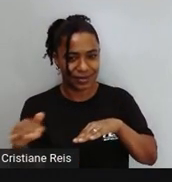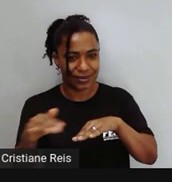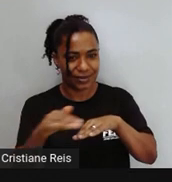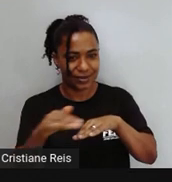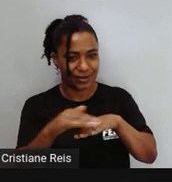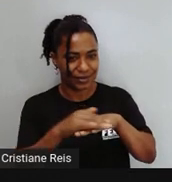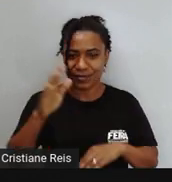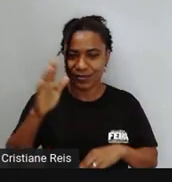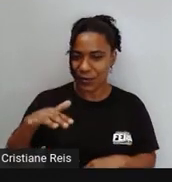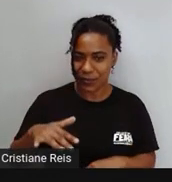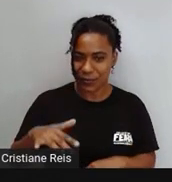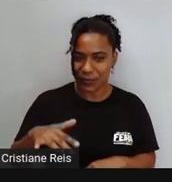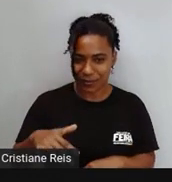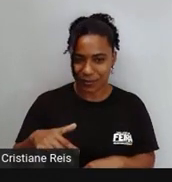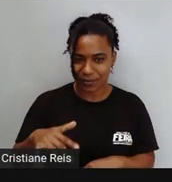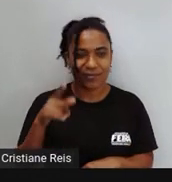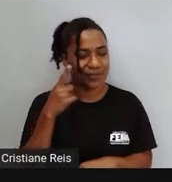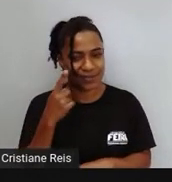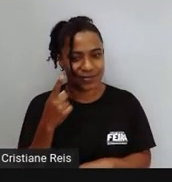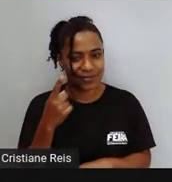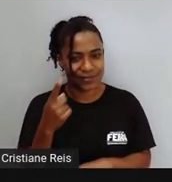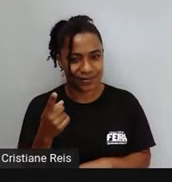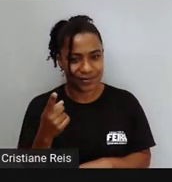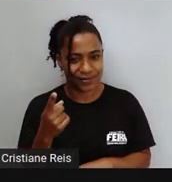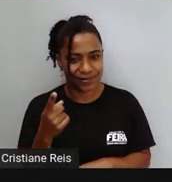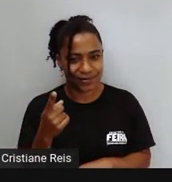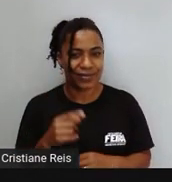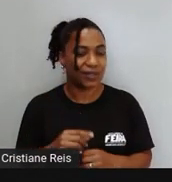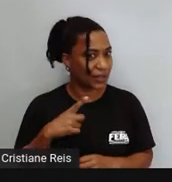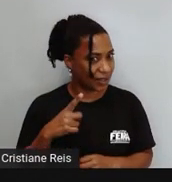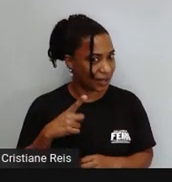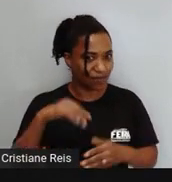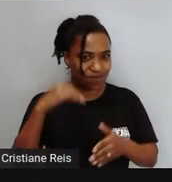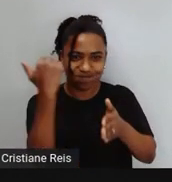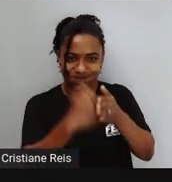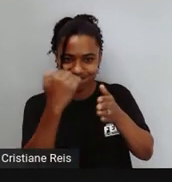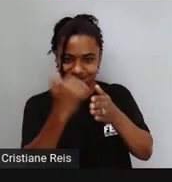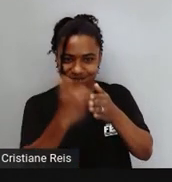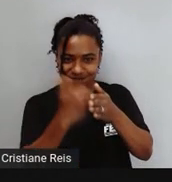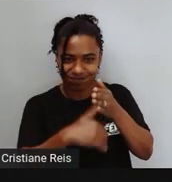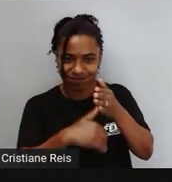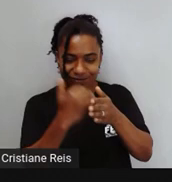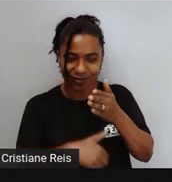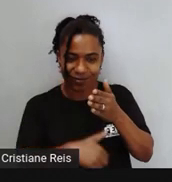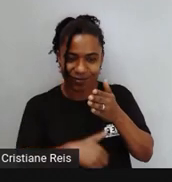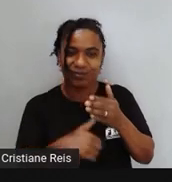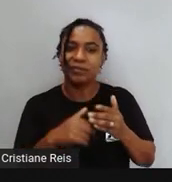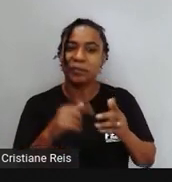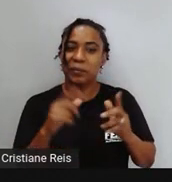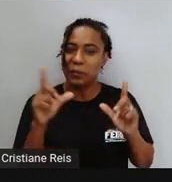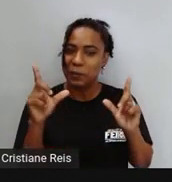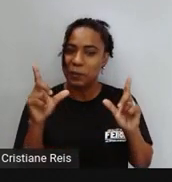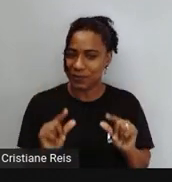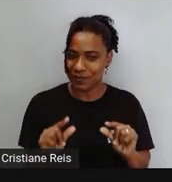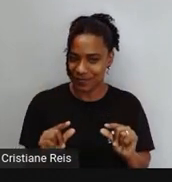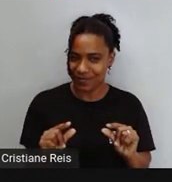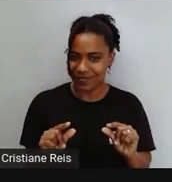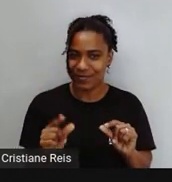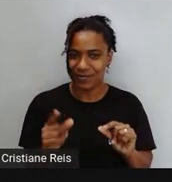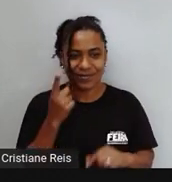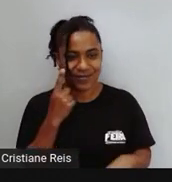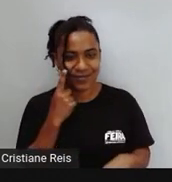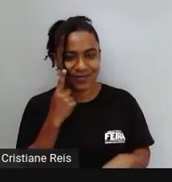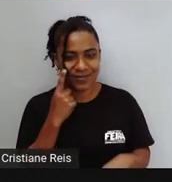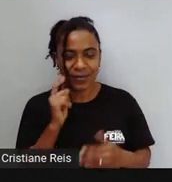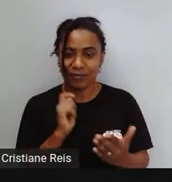promoção. E nós teremos big discounts, grandes descontos. Pay in cash. Então, temos que